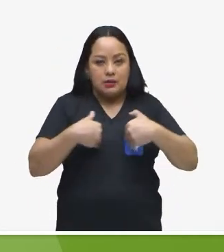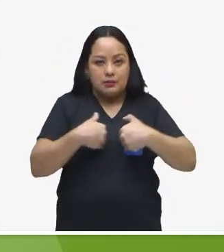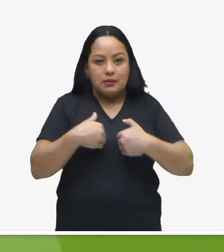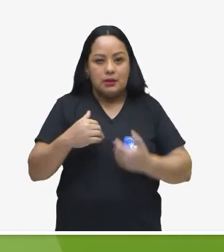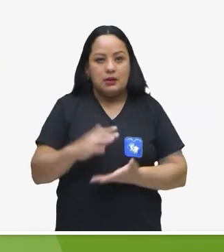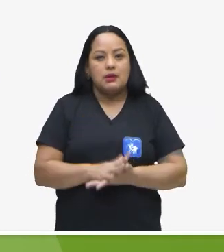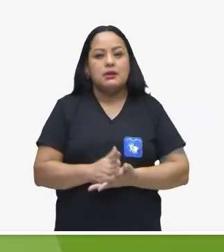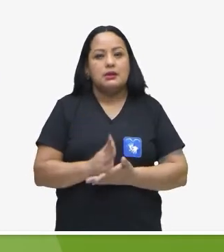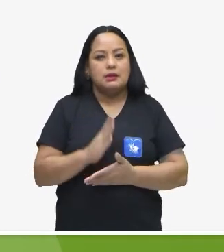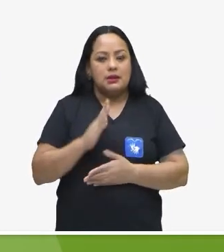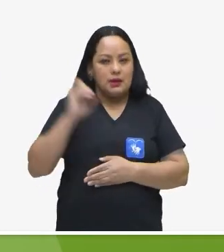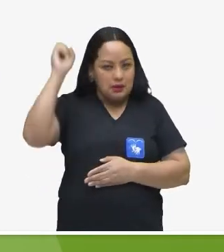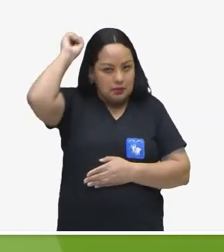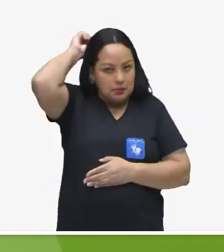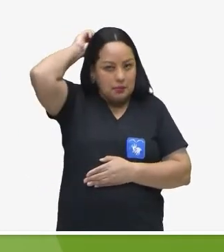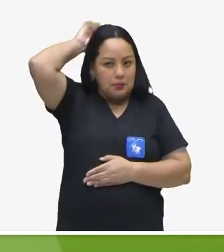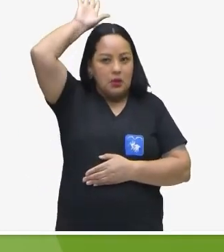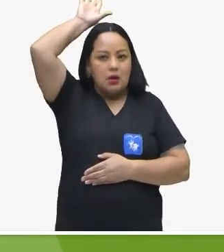né? Baleia,